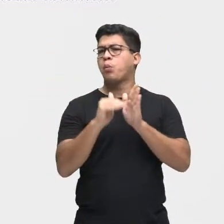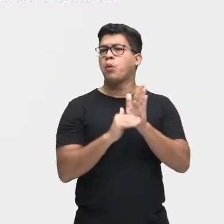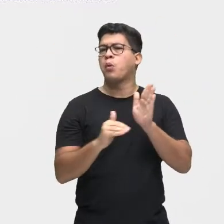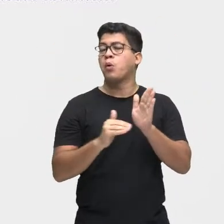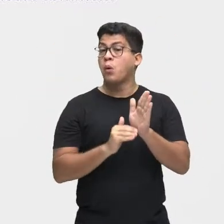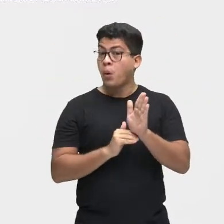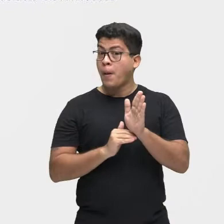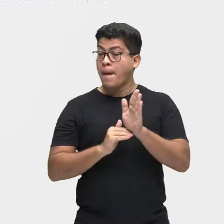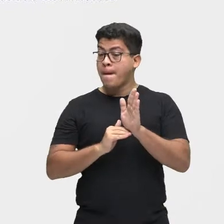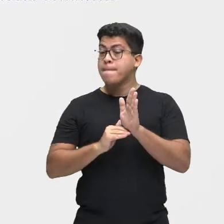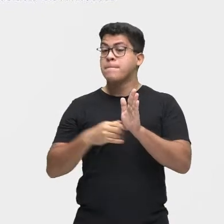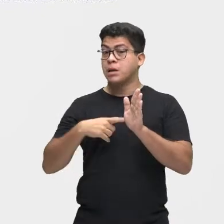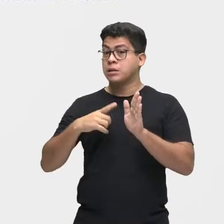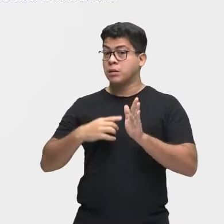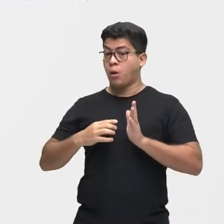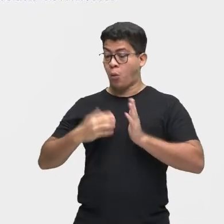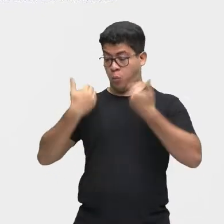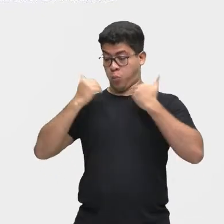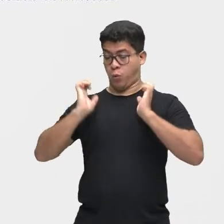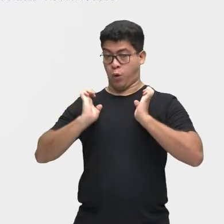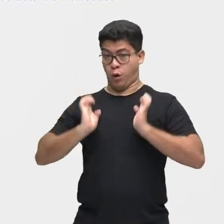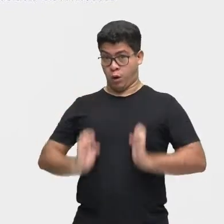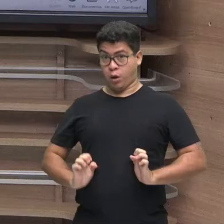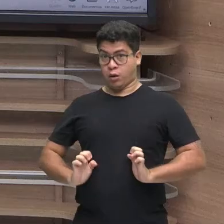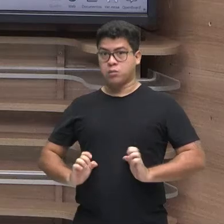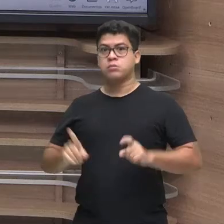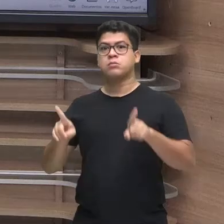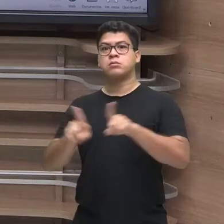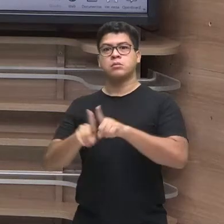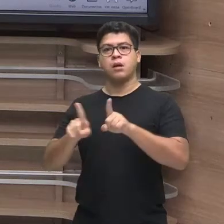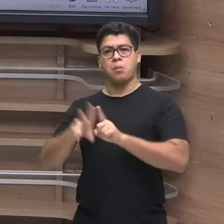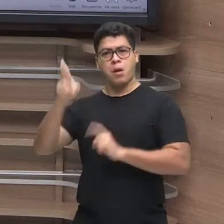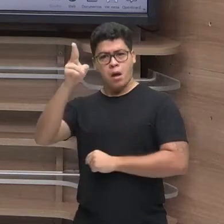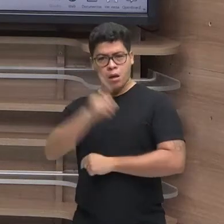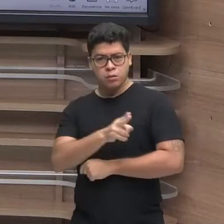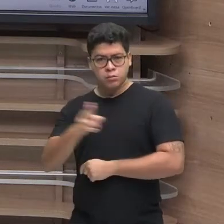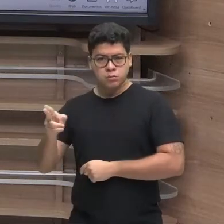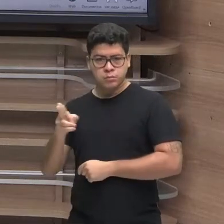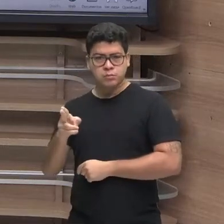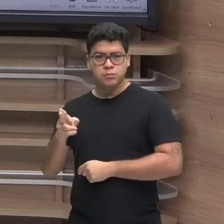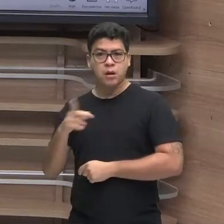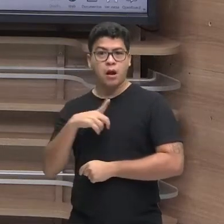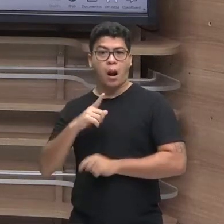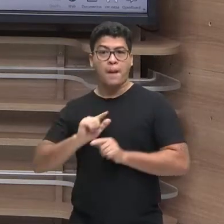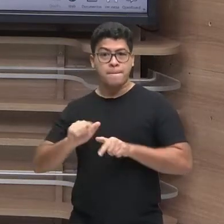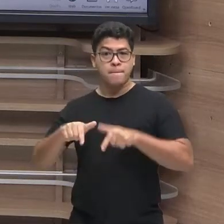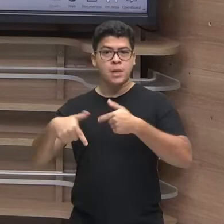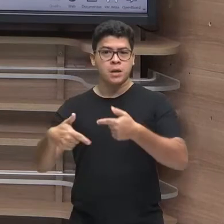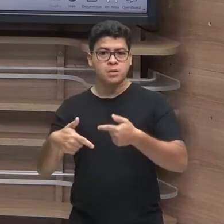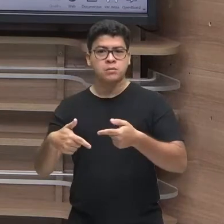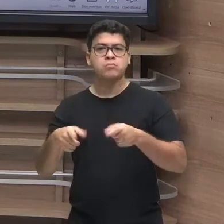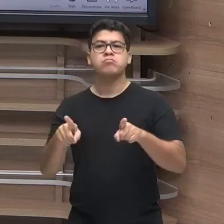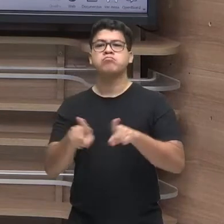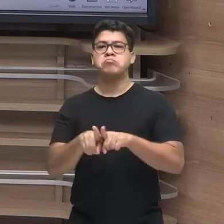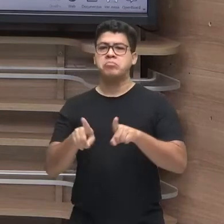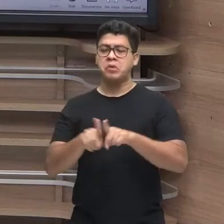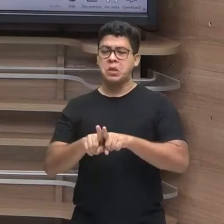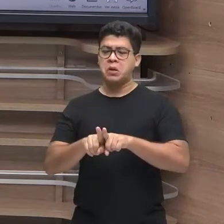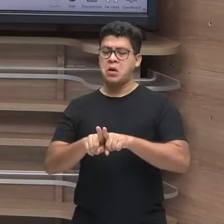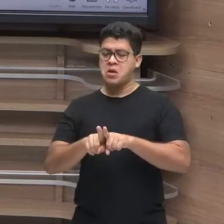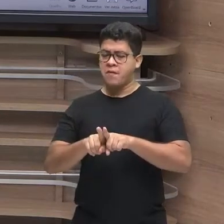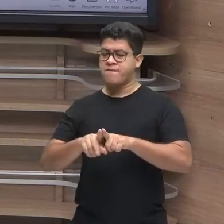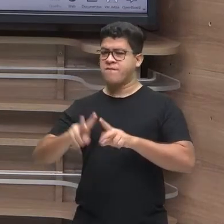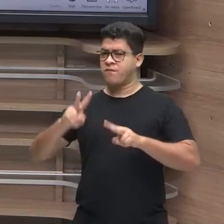coercitivos. Olha só quanto é pesada essa fala do Nicolau Maquiavel. Então ele estava justificando as ações do